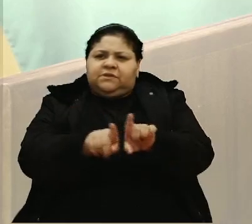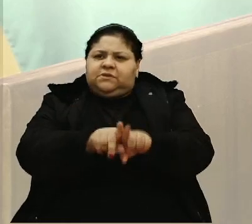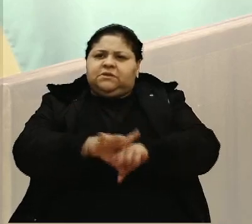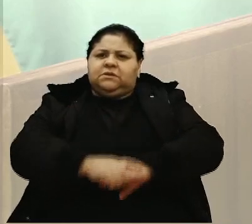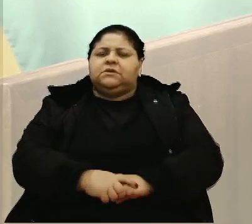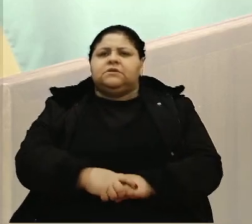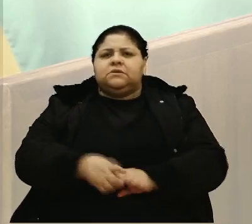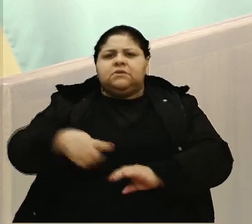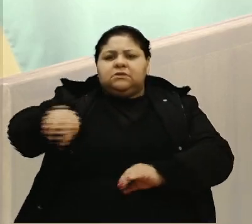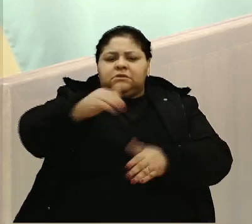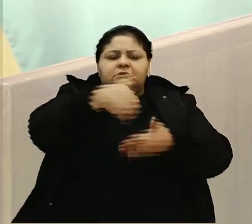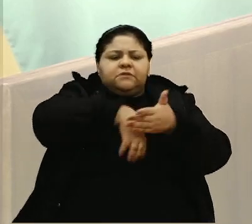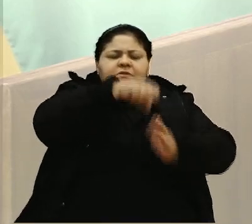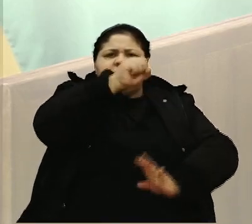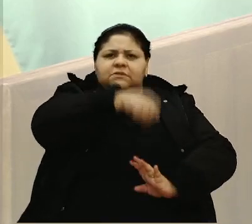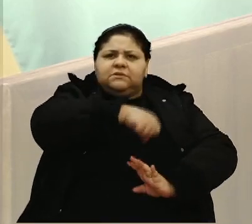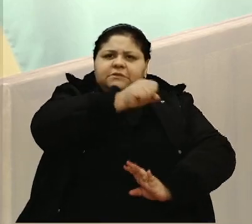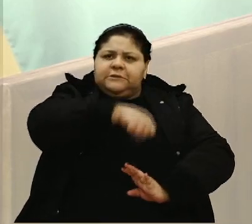que a gente vote sim,